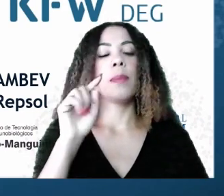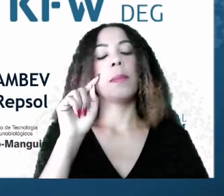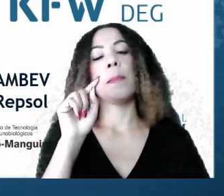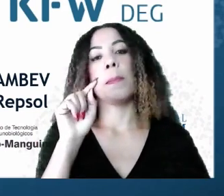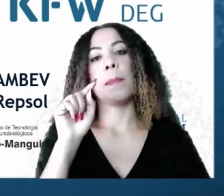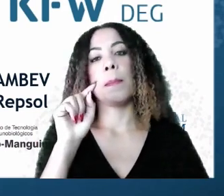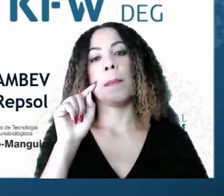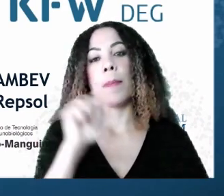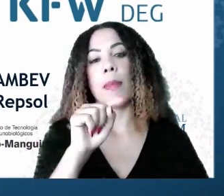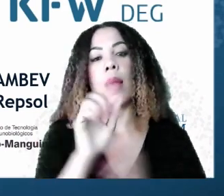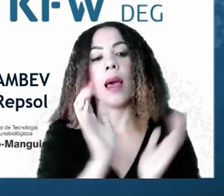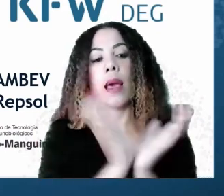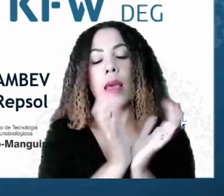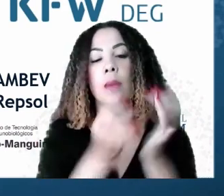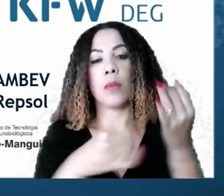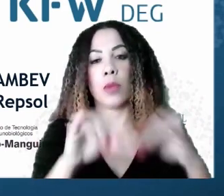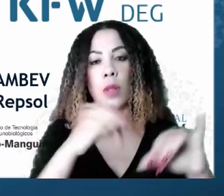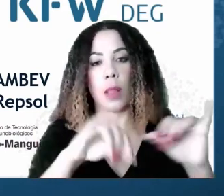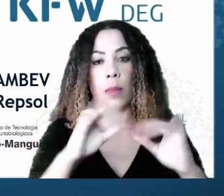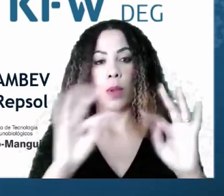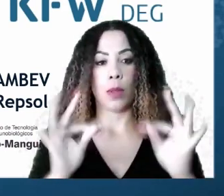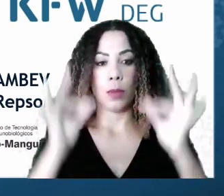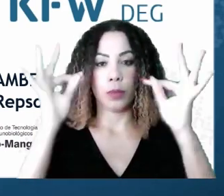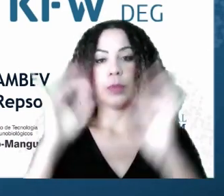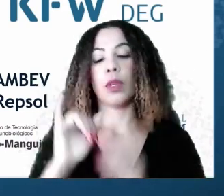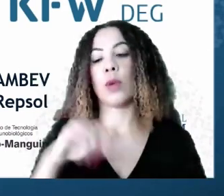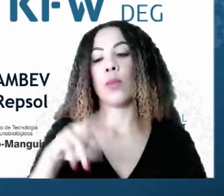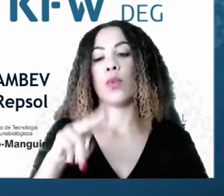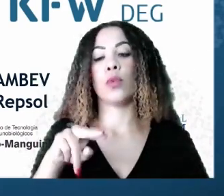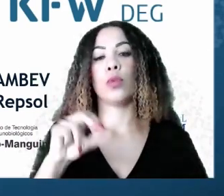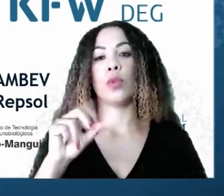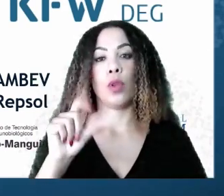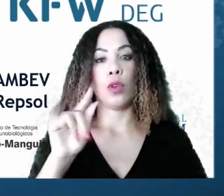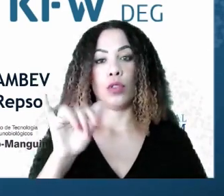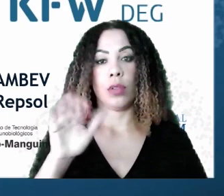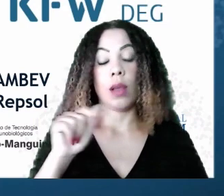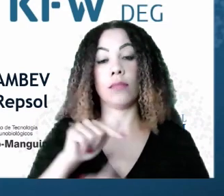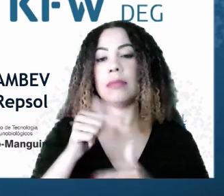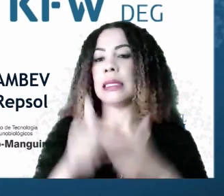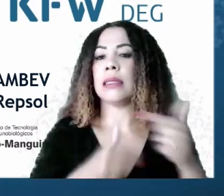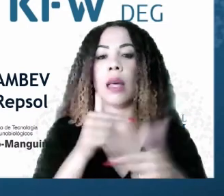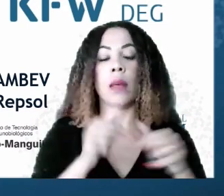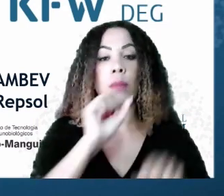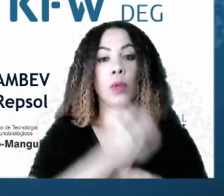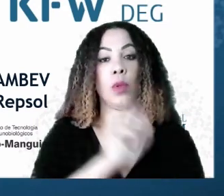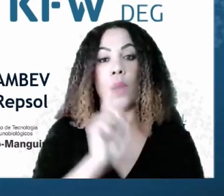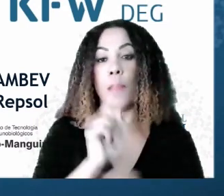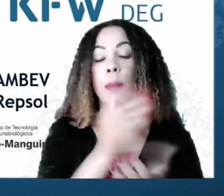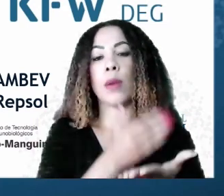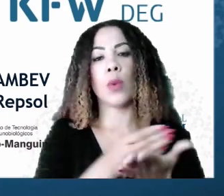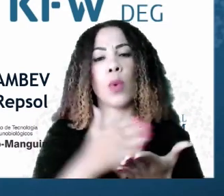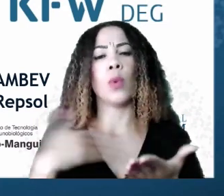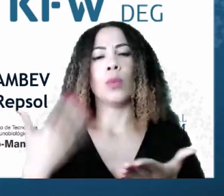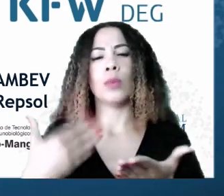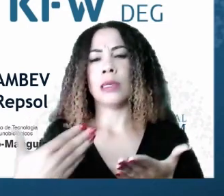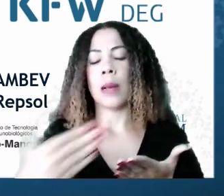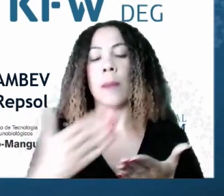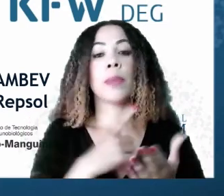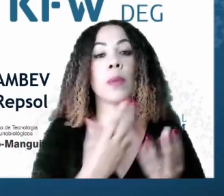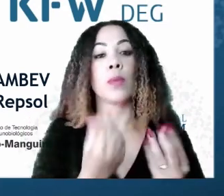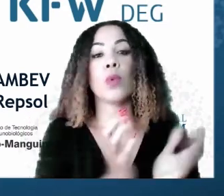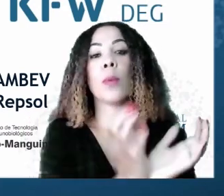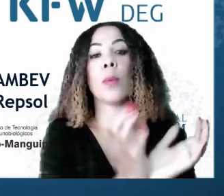a equipe do Laboratório de Tecnologia Imunológica, que está trabalhando incessantemente desde o começo, mas muitas equipes de